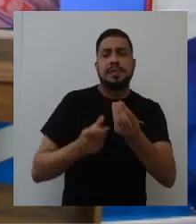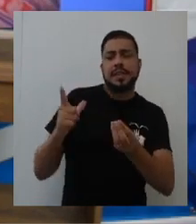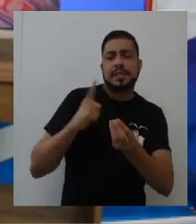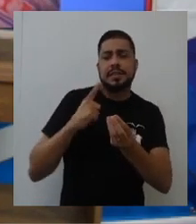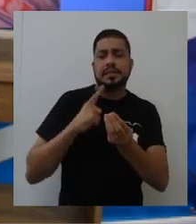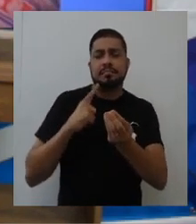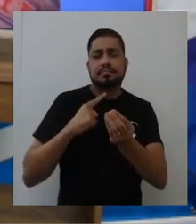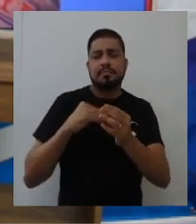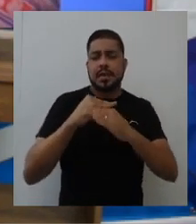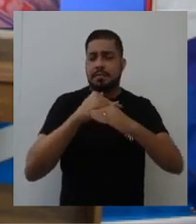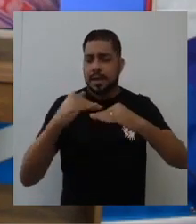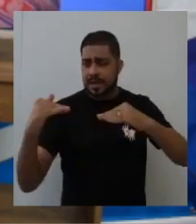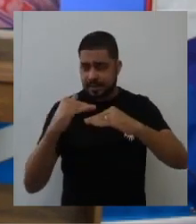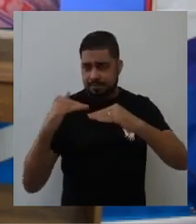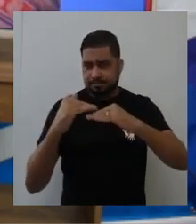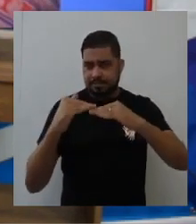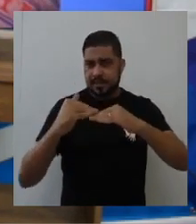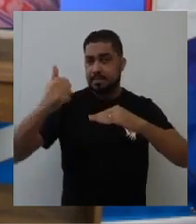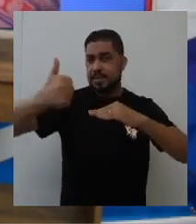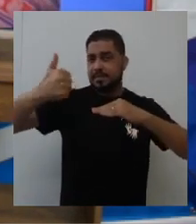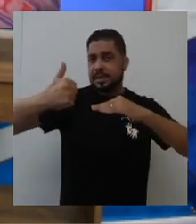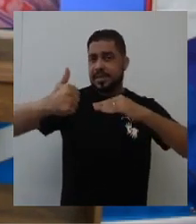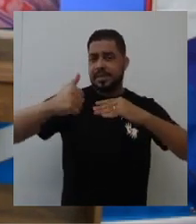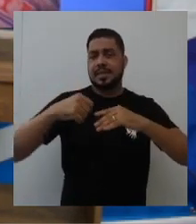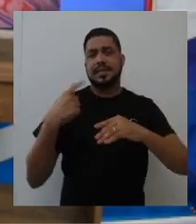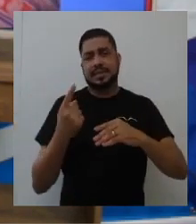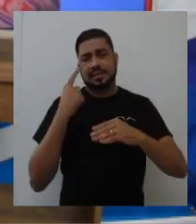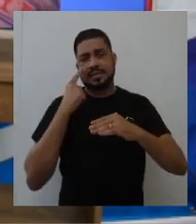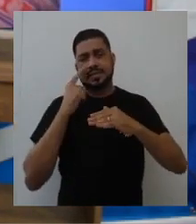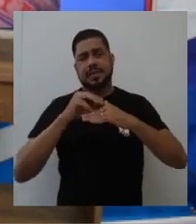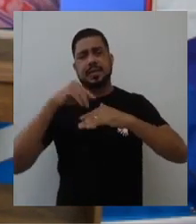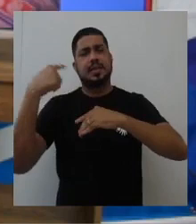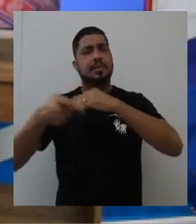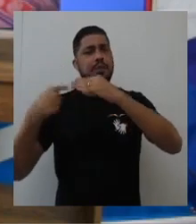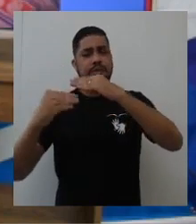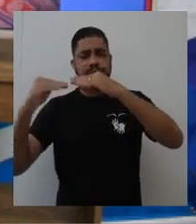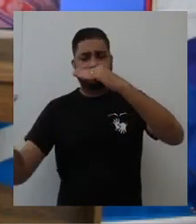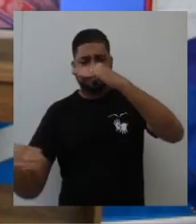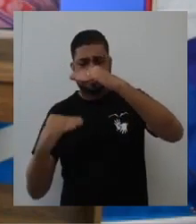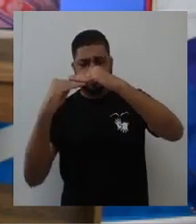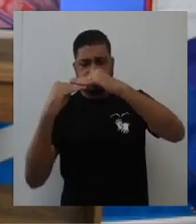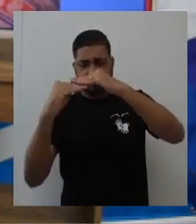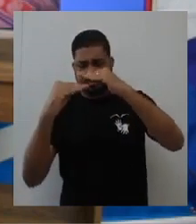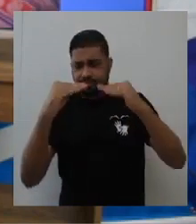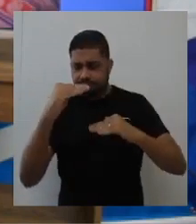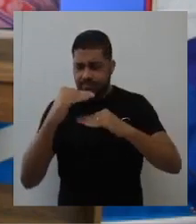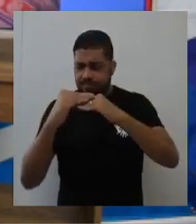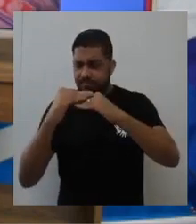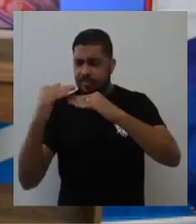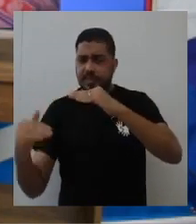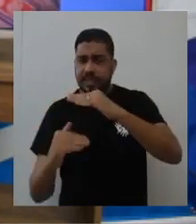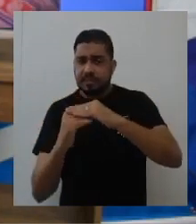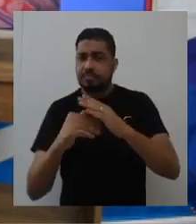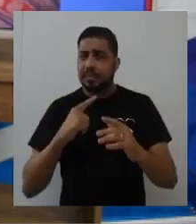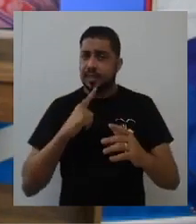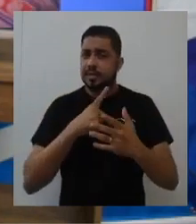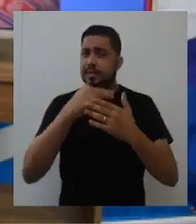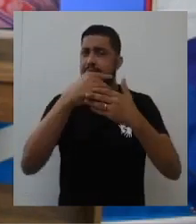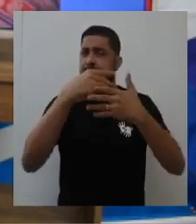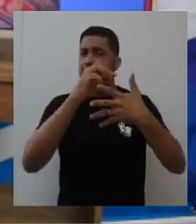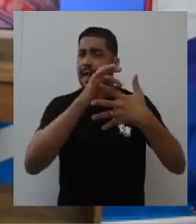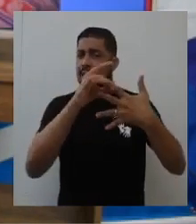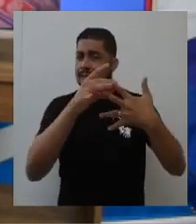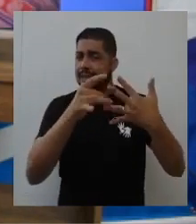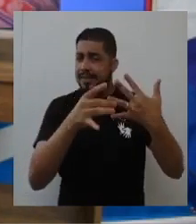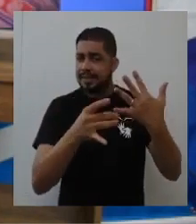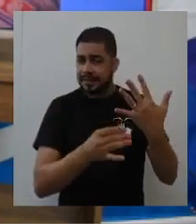certo? Tem a primeira camada, que é aquela primeira coisa que a gente vê. E depois tem todas as minúcias, todos os detalhes que a